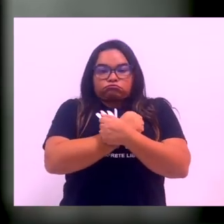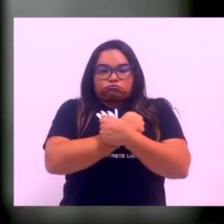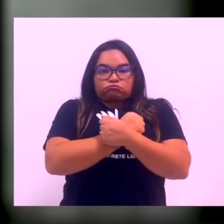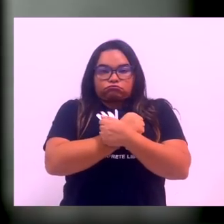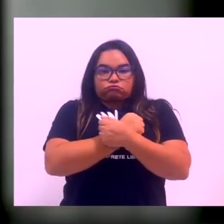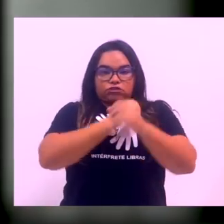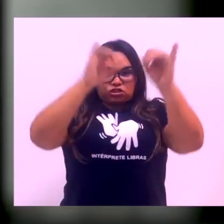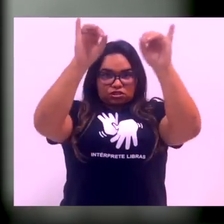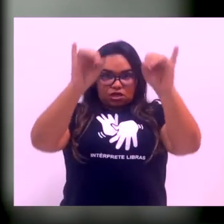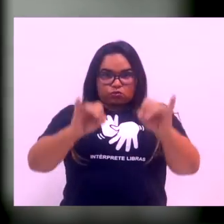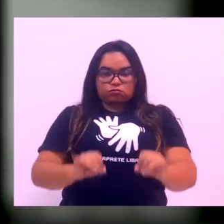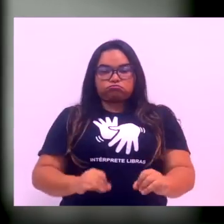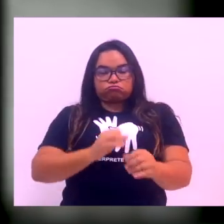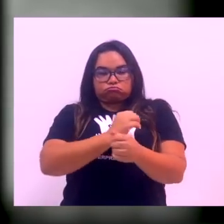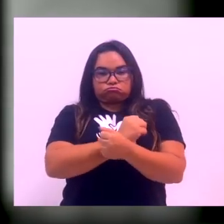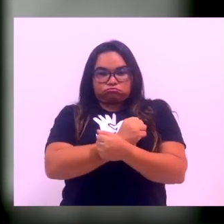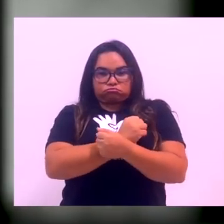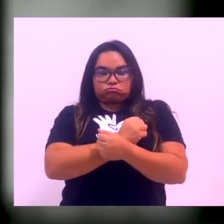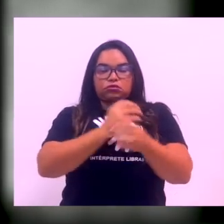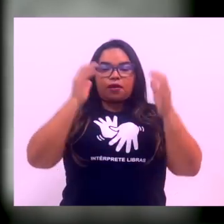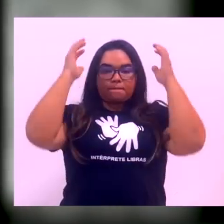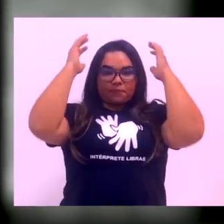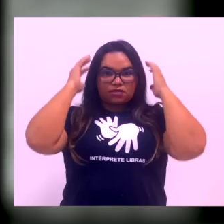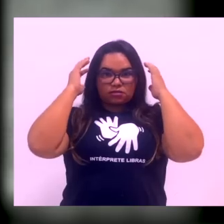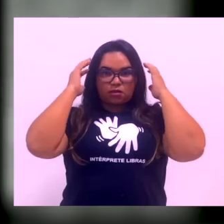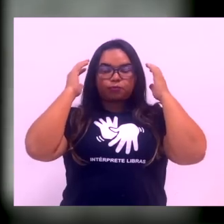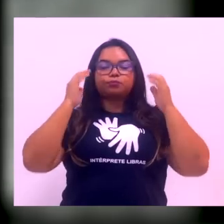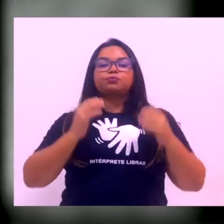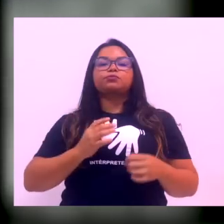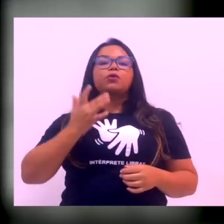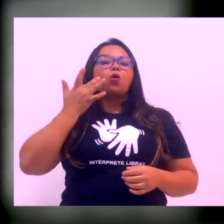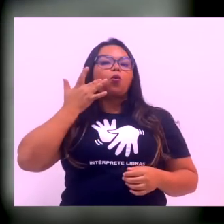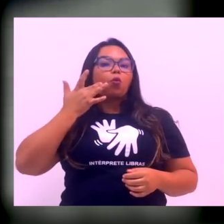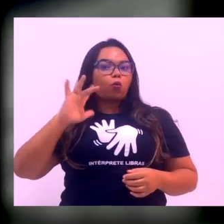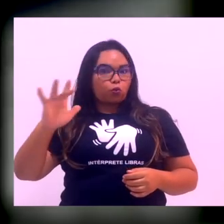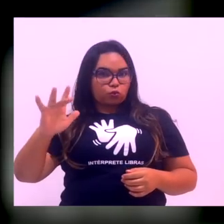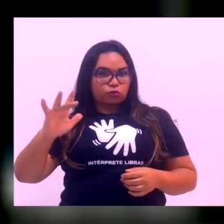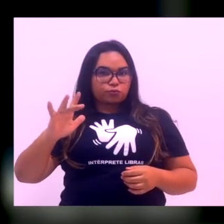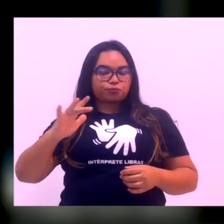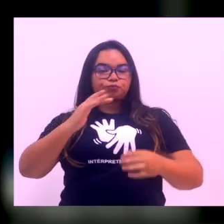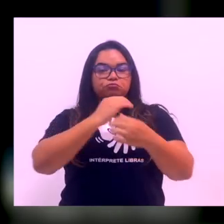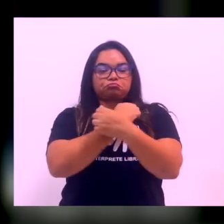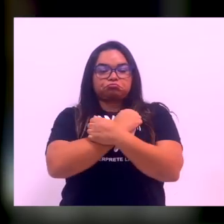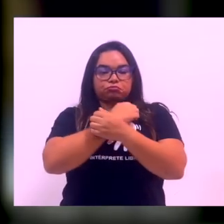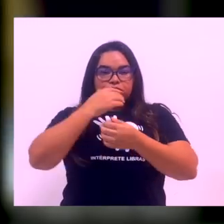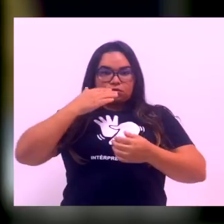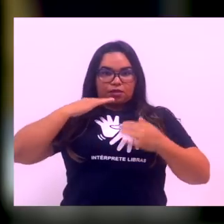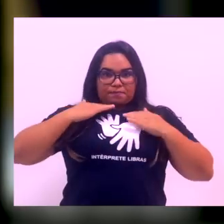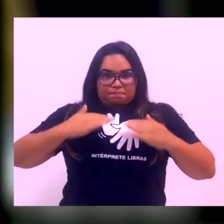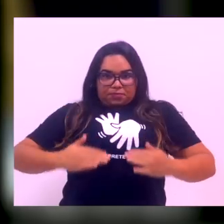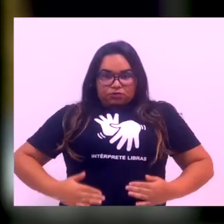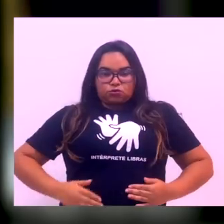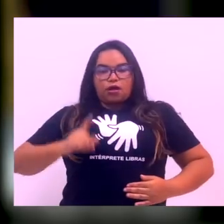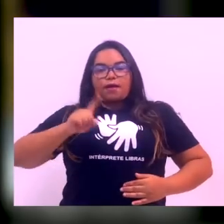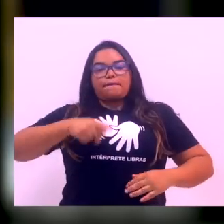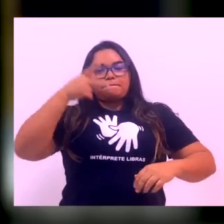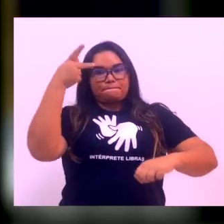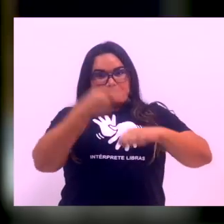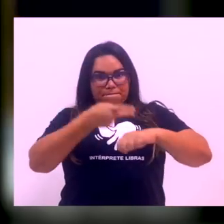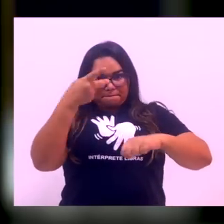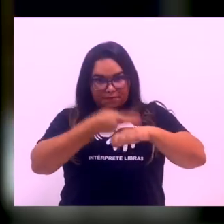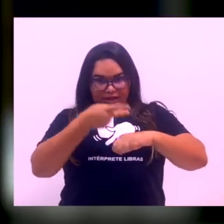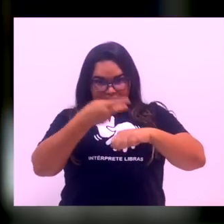Ele viu uma estátua com uma cabeça de ouro, com os braços e o peito de prata e as pernas de